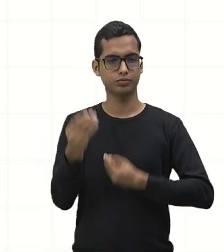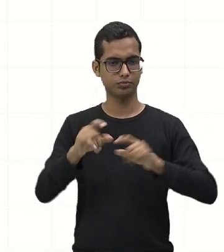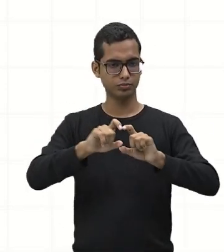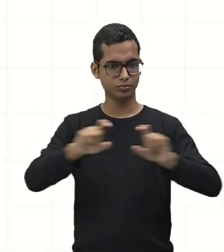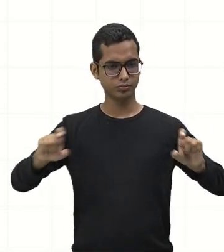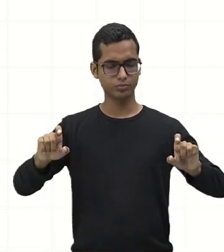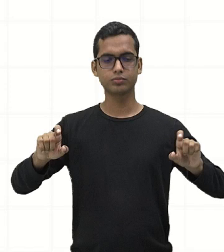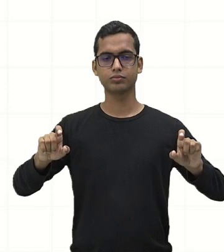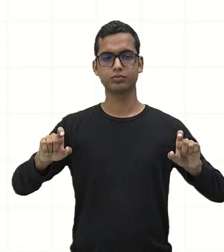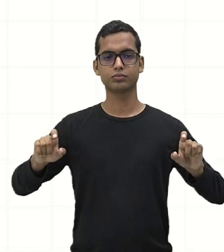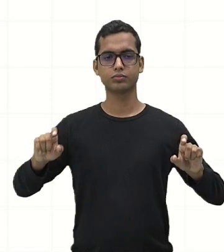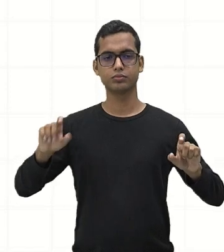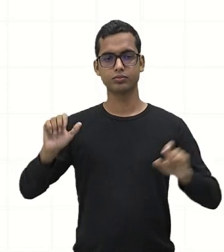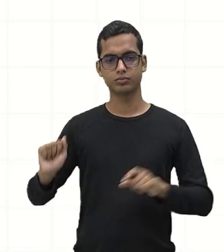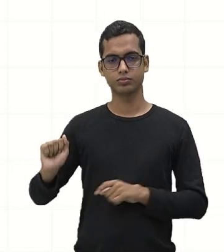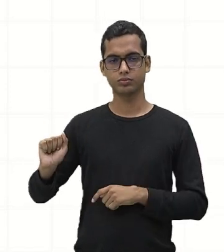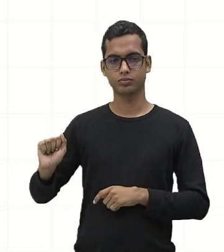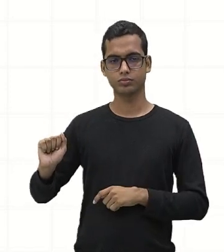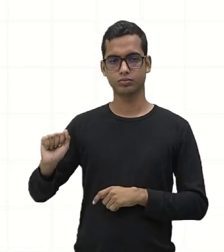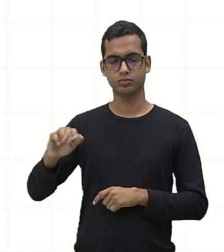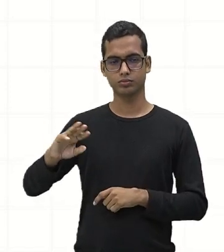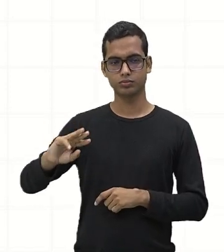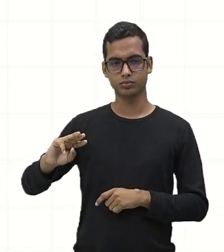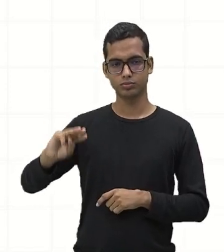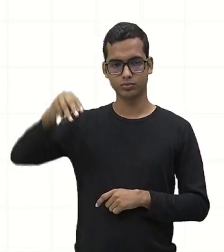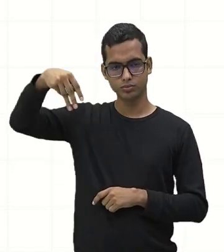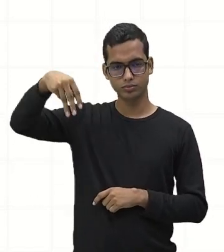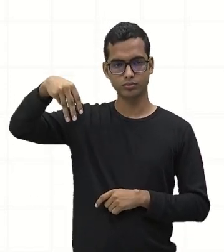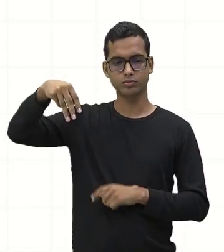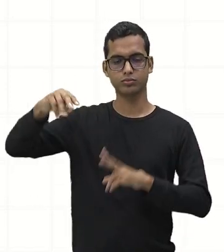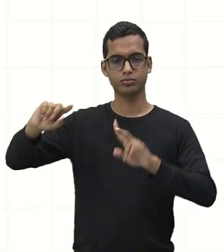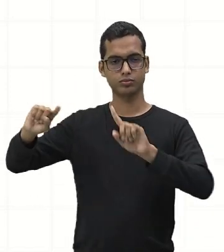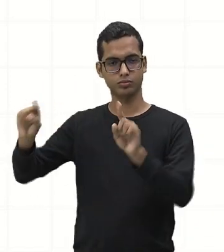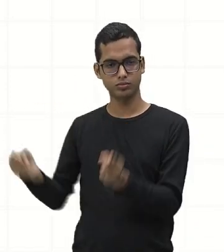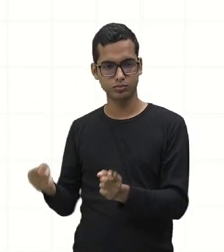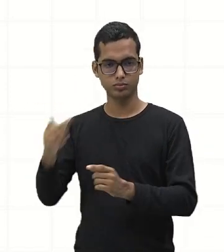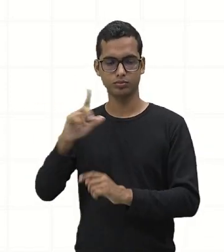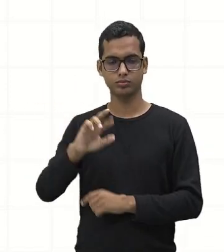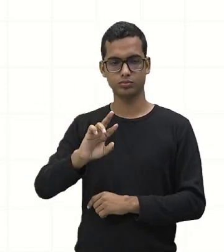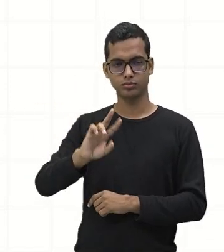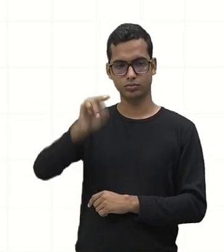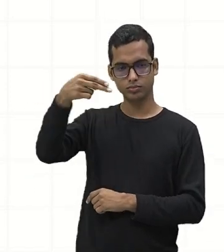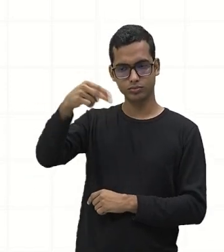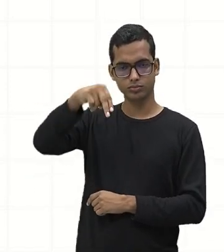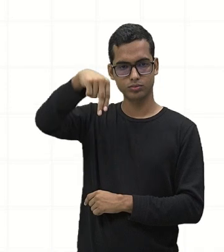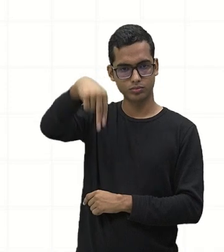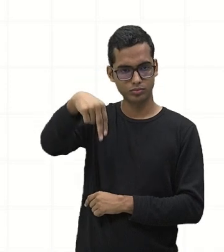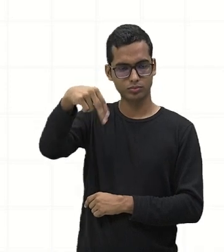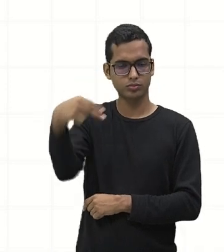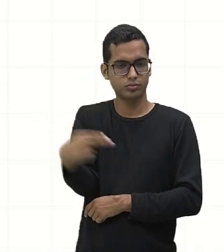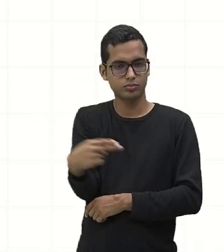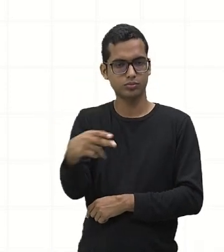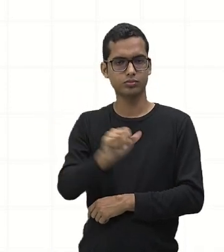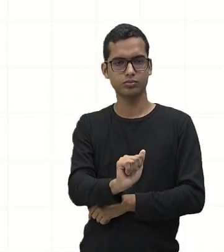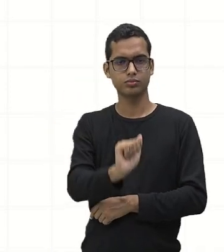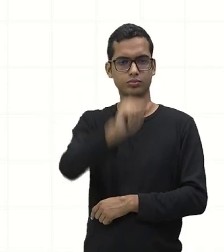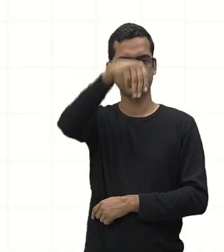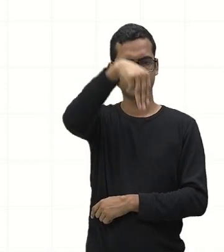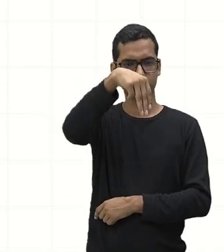N. Então, a potência de potência. Tá? O que vai acontecer? Nós